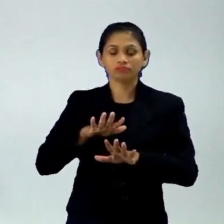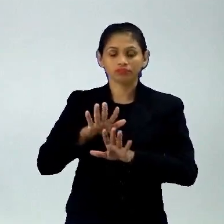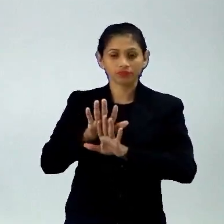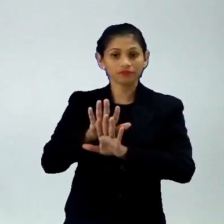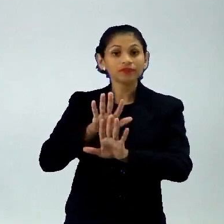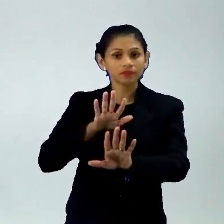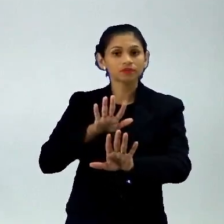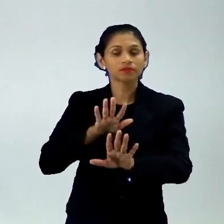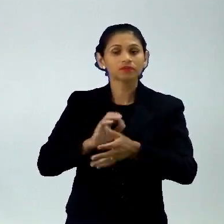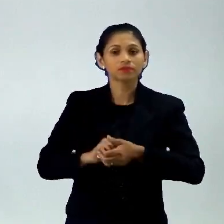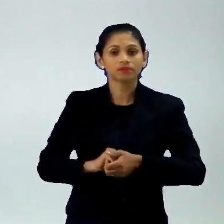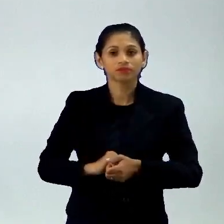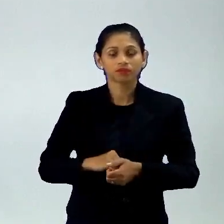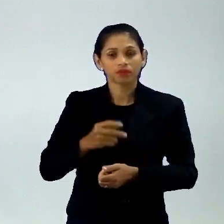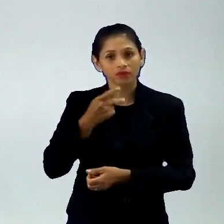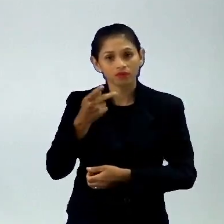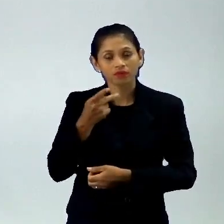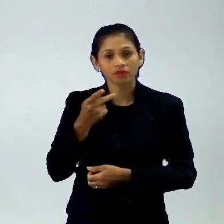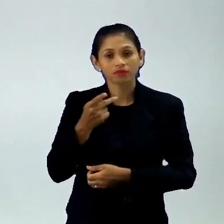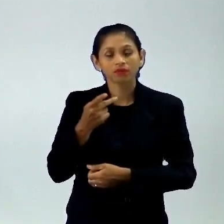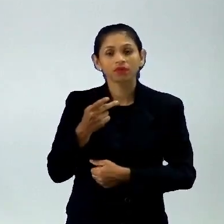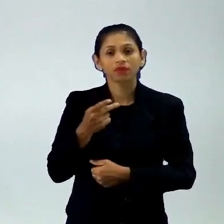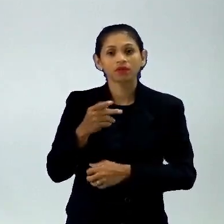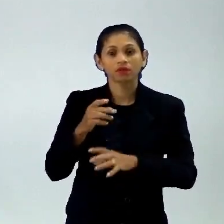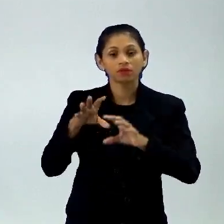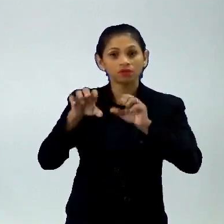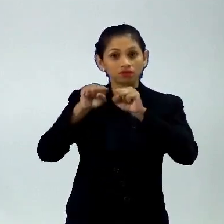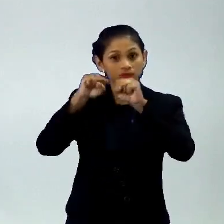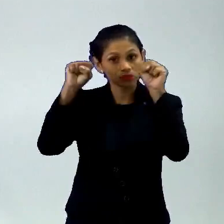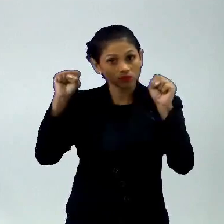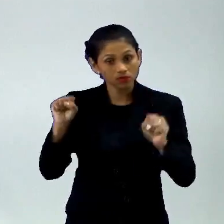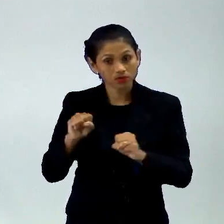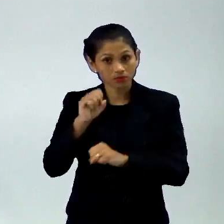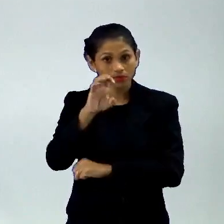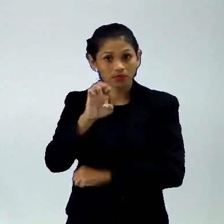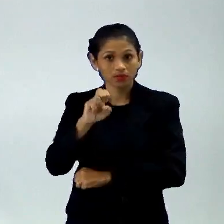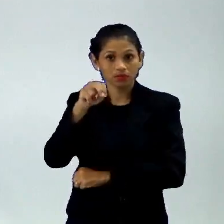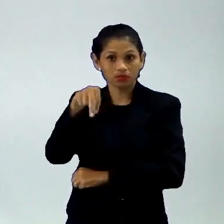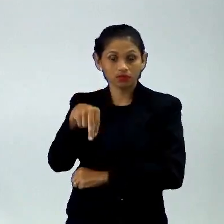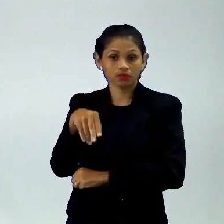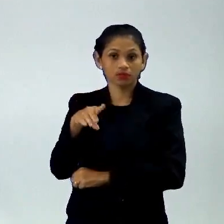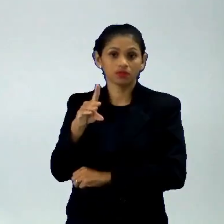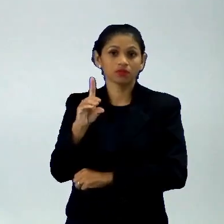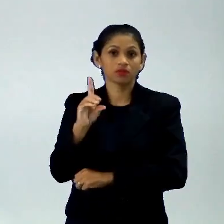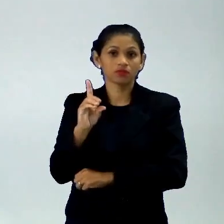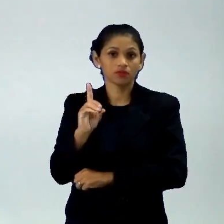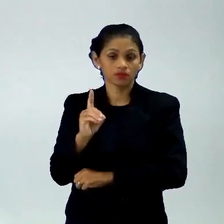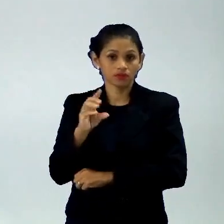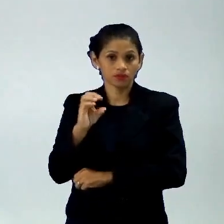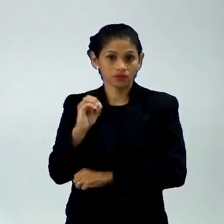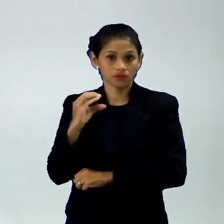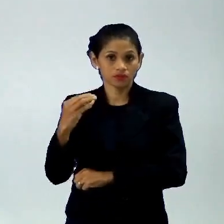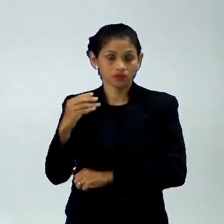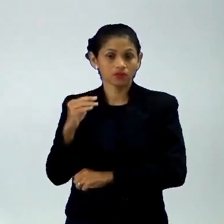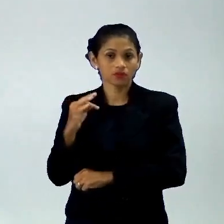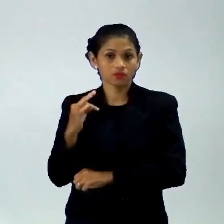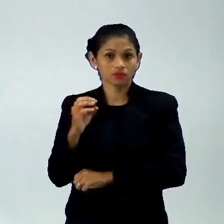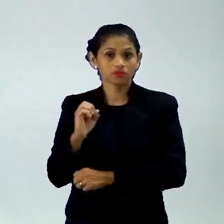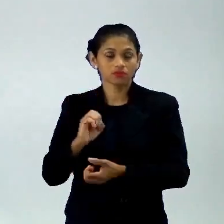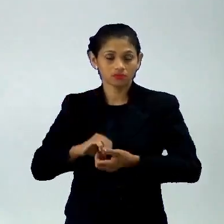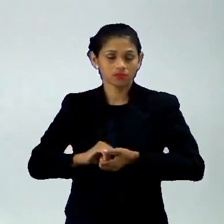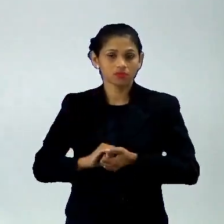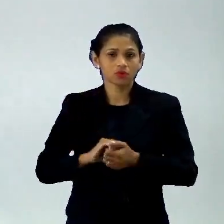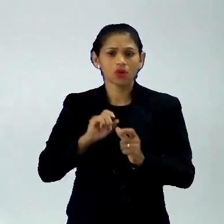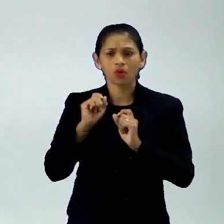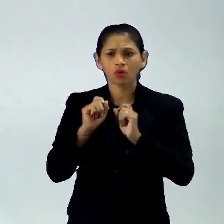fala aí também do sistema endócrino, seria como o nosso corpo vai reagir a vários acontecimentos do